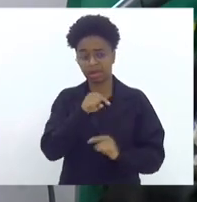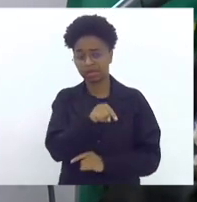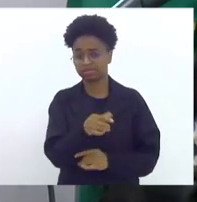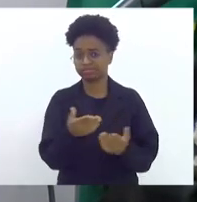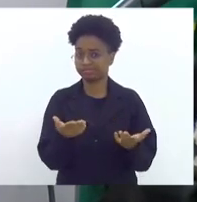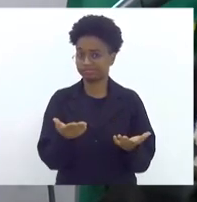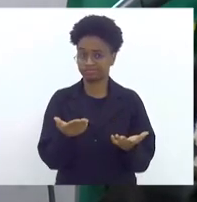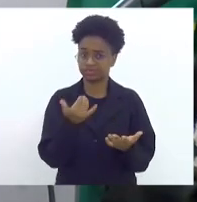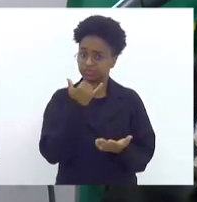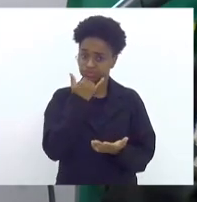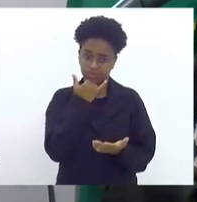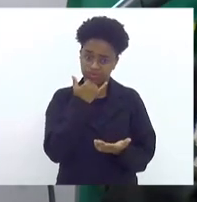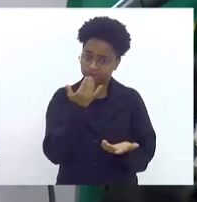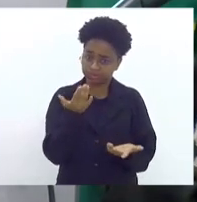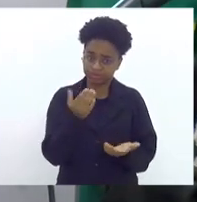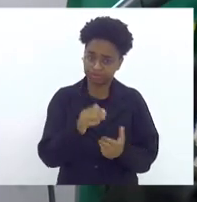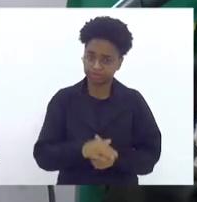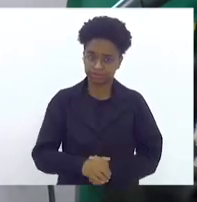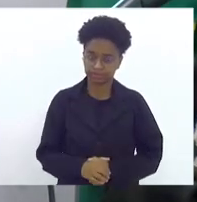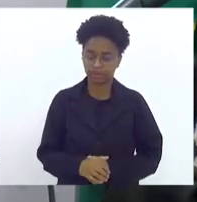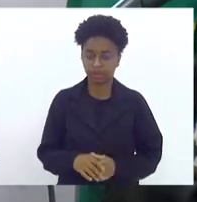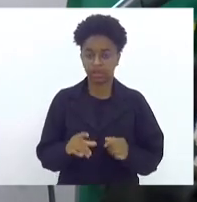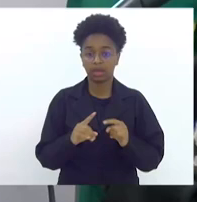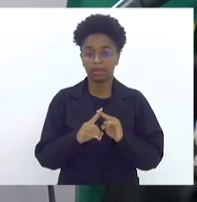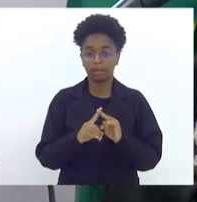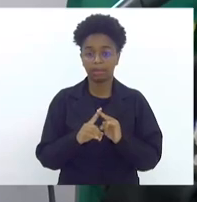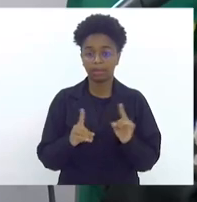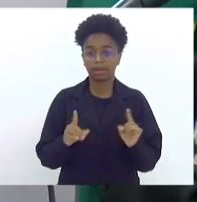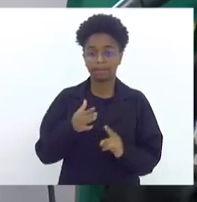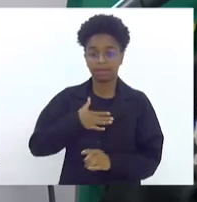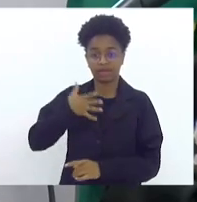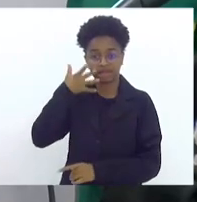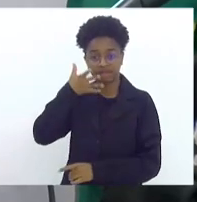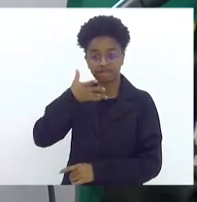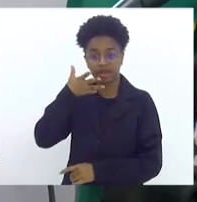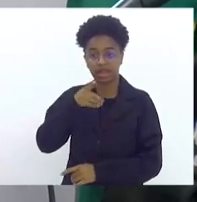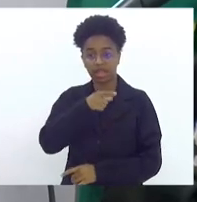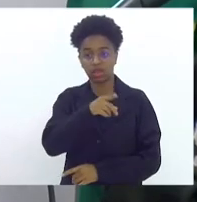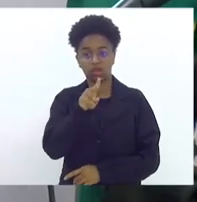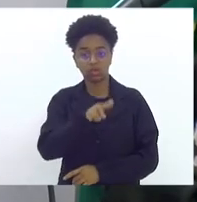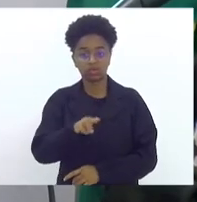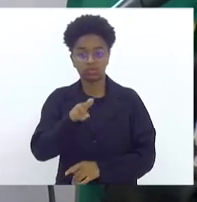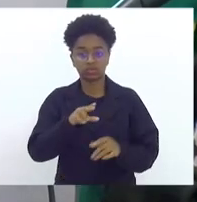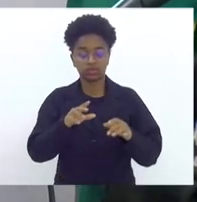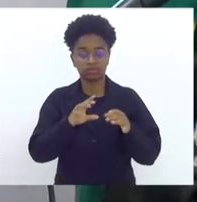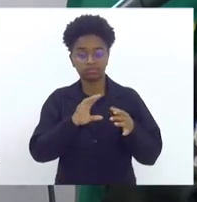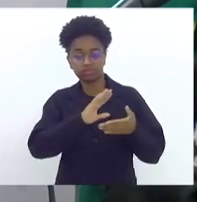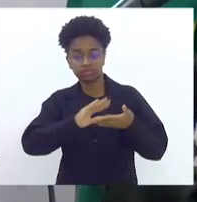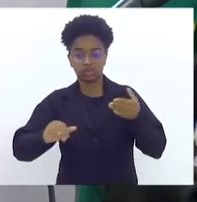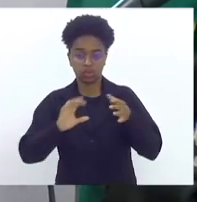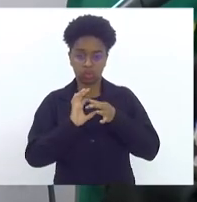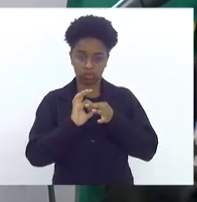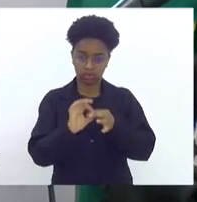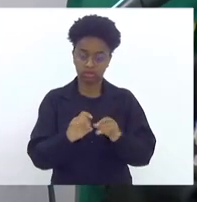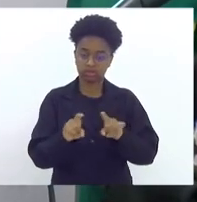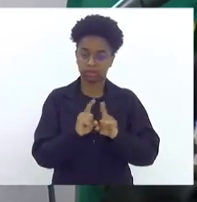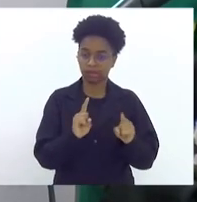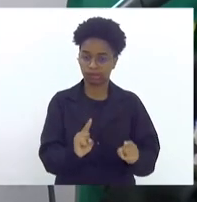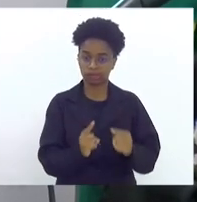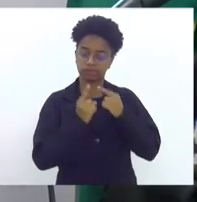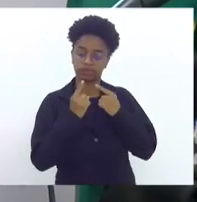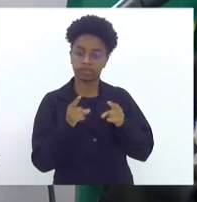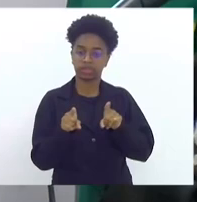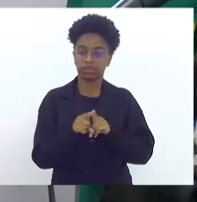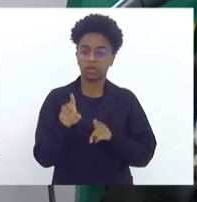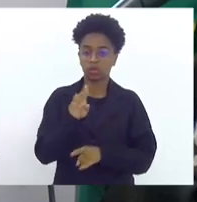desculpa mas vamos lá ela pegou uma parte da minha fala e de uma conotação completamente fora de contexto para me atacar inclusive usando um tom de